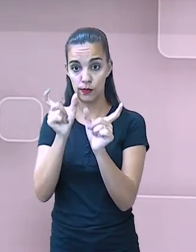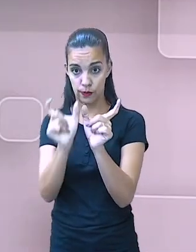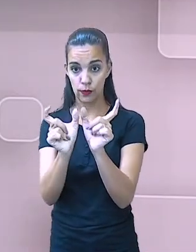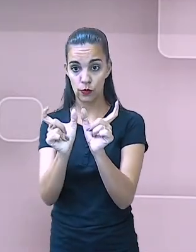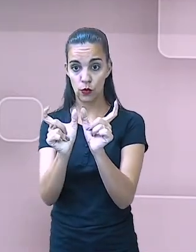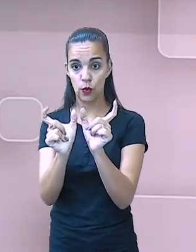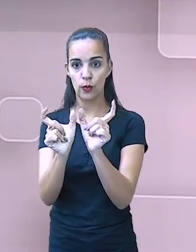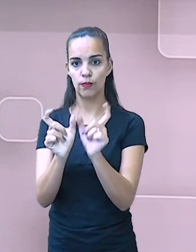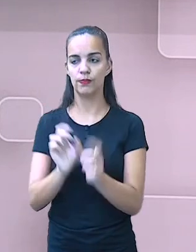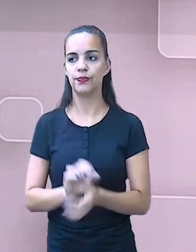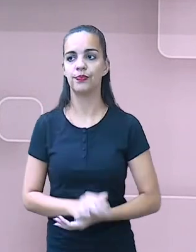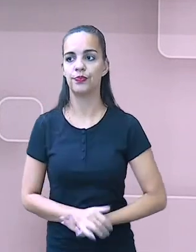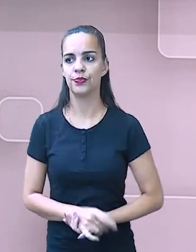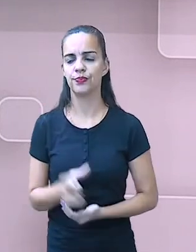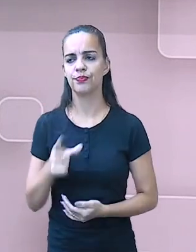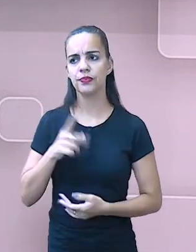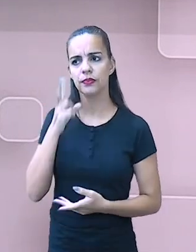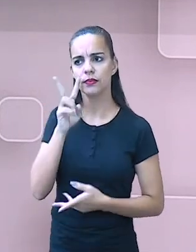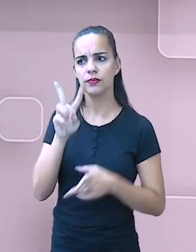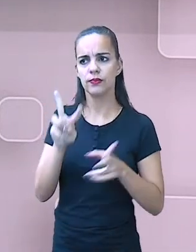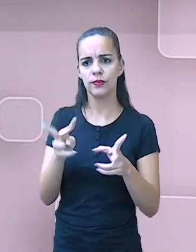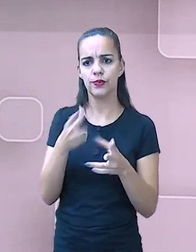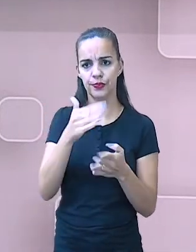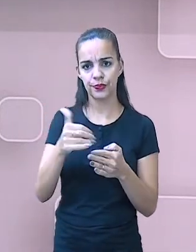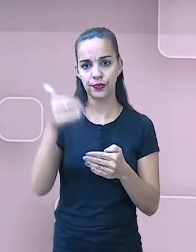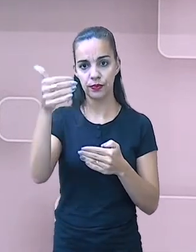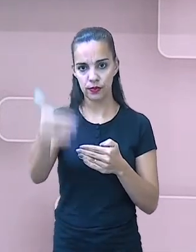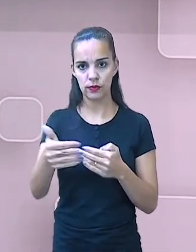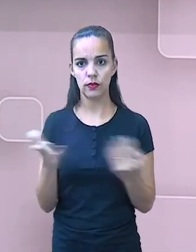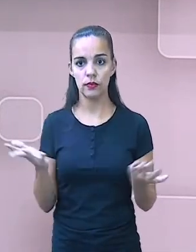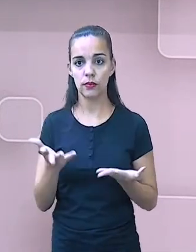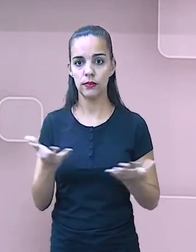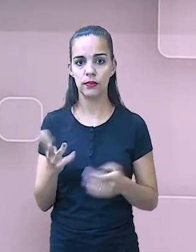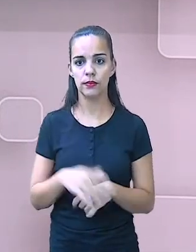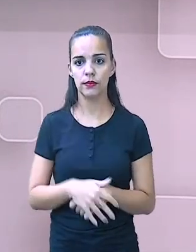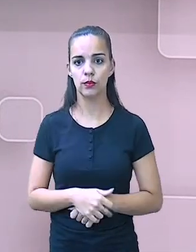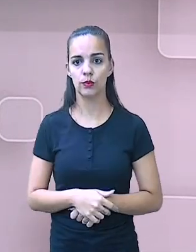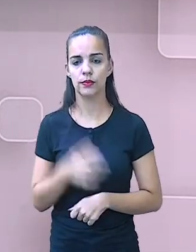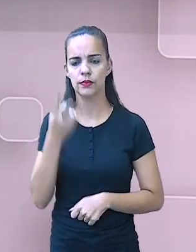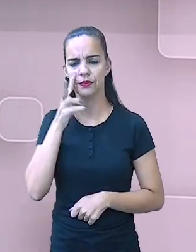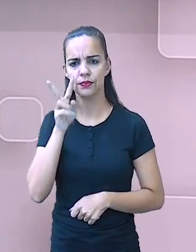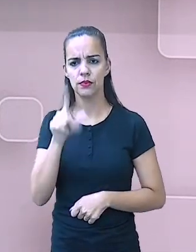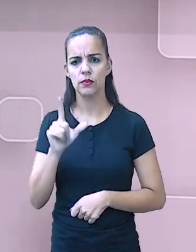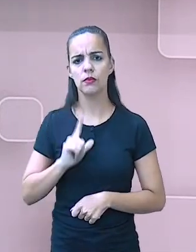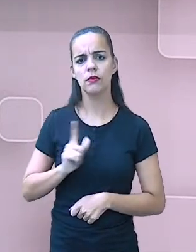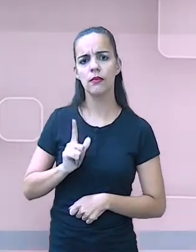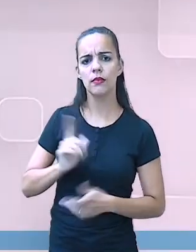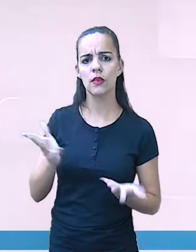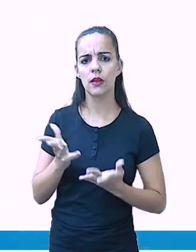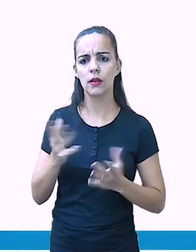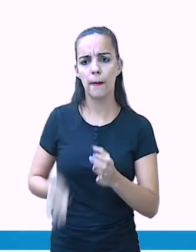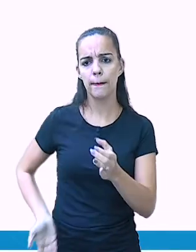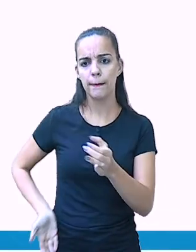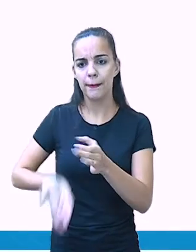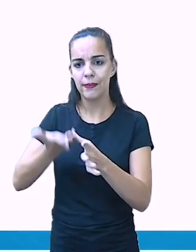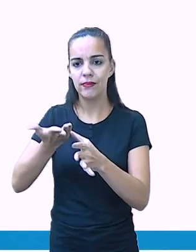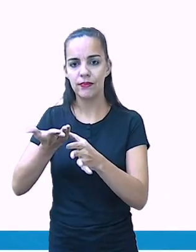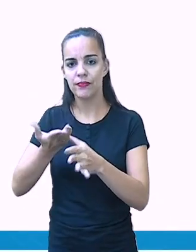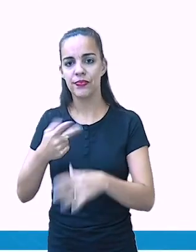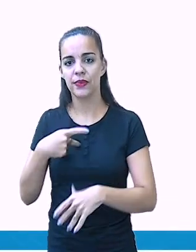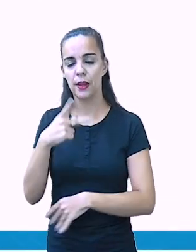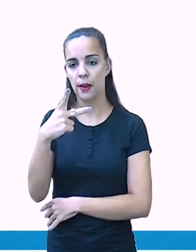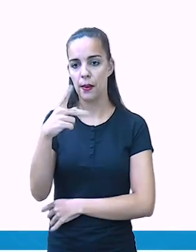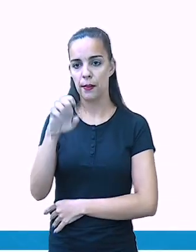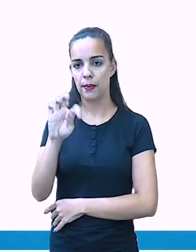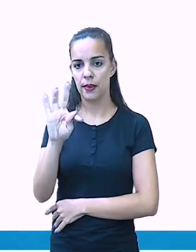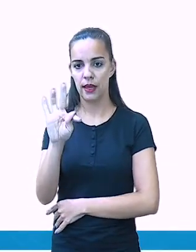tenham entendido essa parte e a gente vai passar para frente. Agora, a gente tem aqui, olha, a palavra peteca. Então,